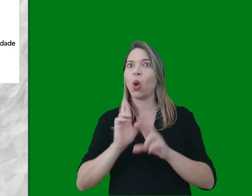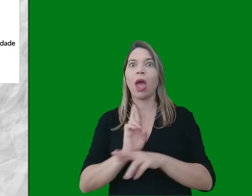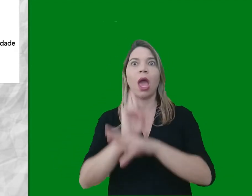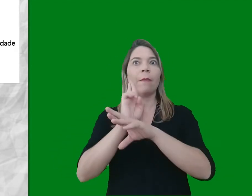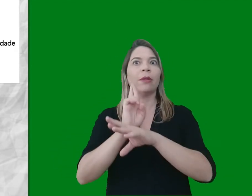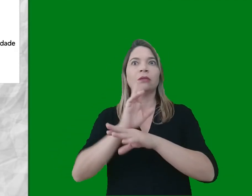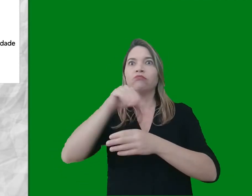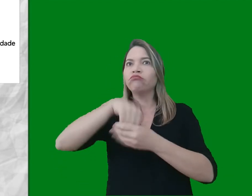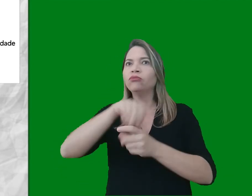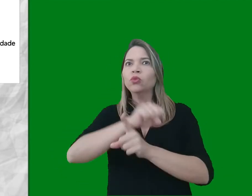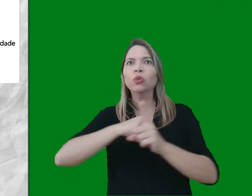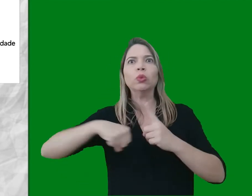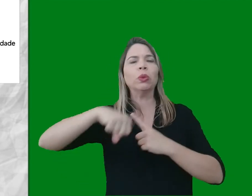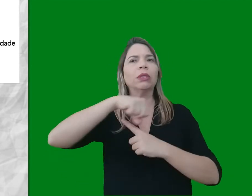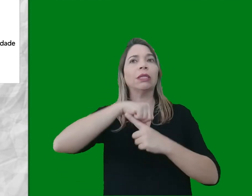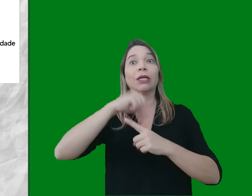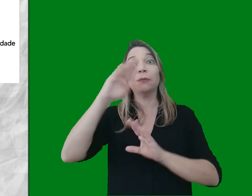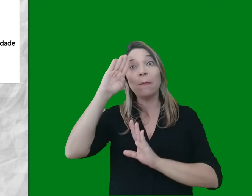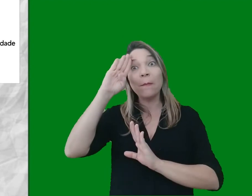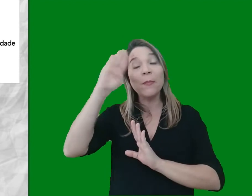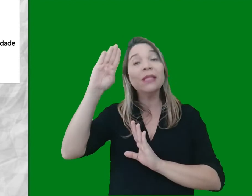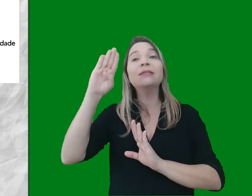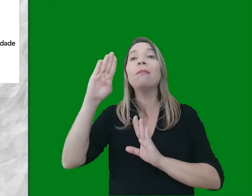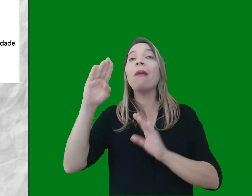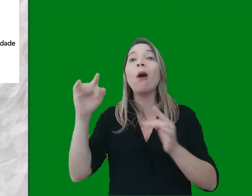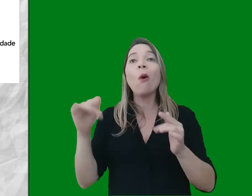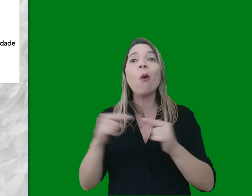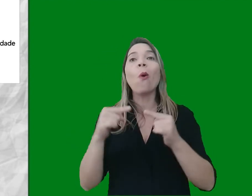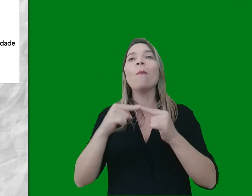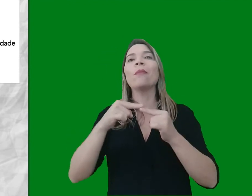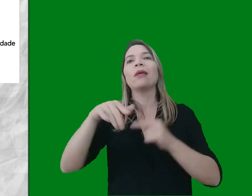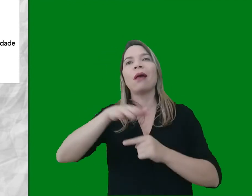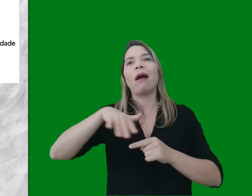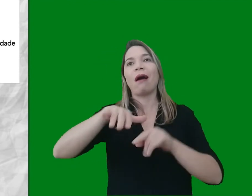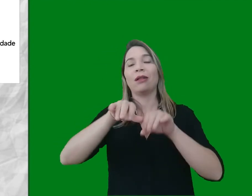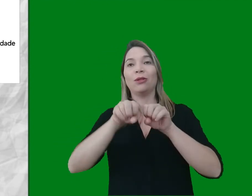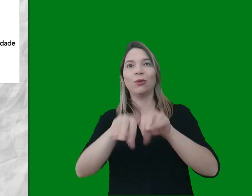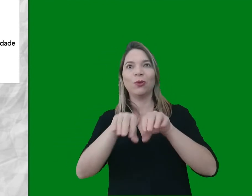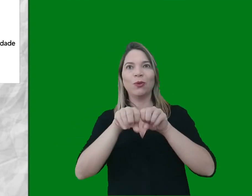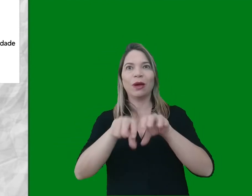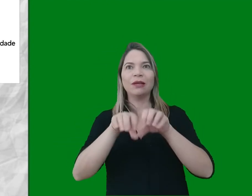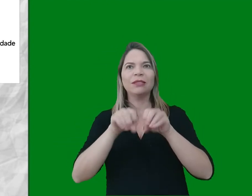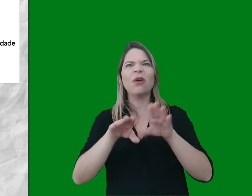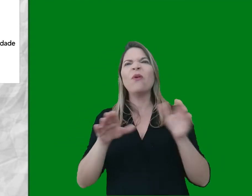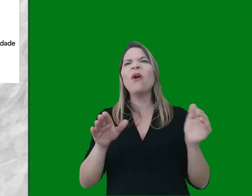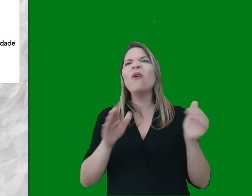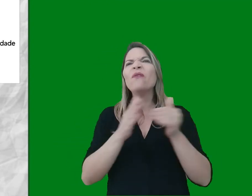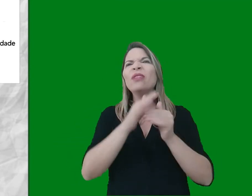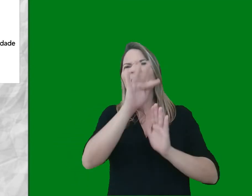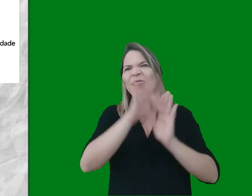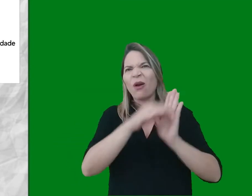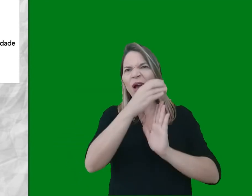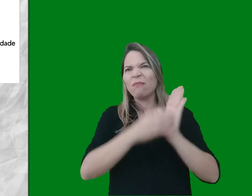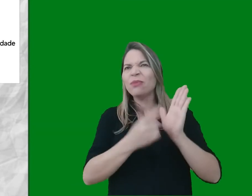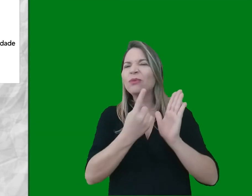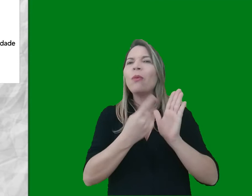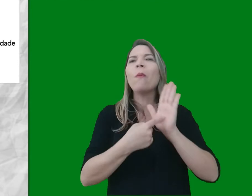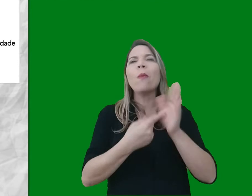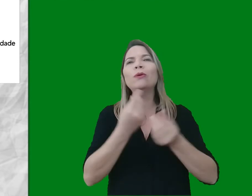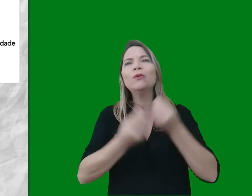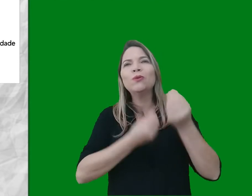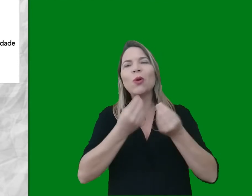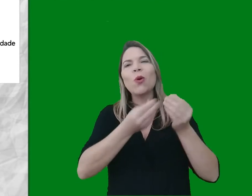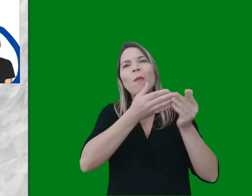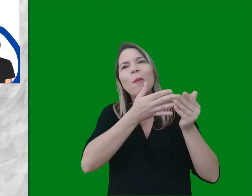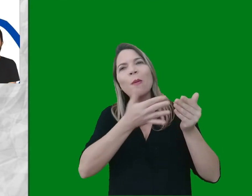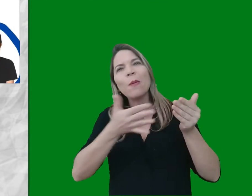na sociedade e, principalmente, sua relação com a educação. Ao final, de maneira resumida, apresentam um breve panorama do que nos espera